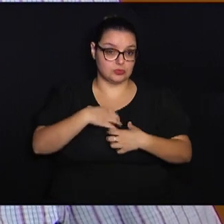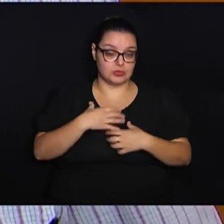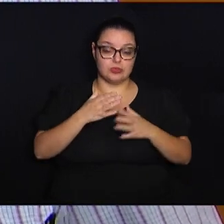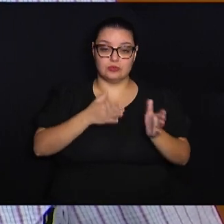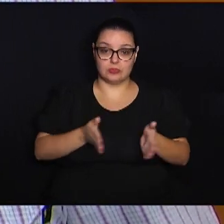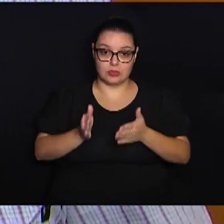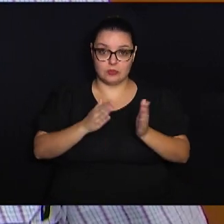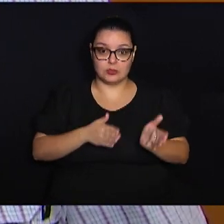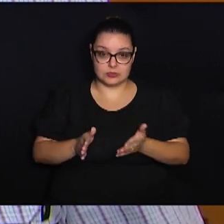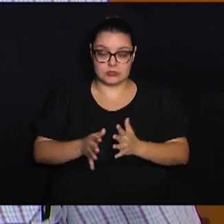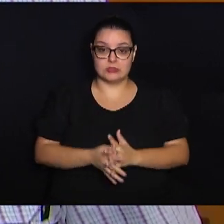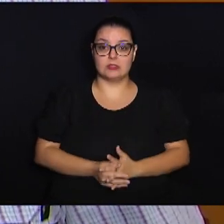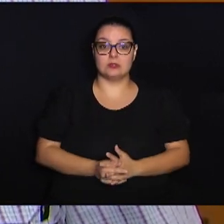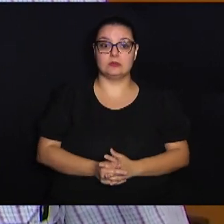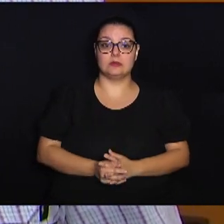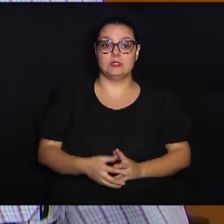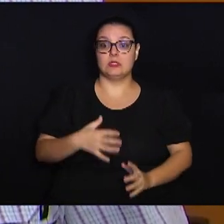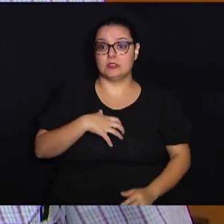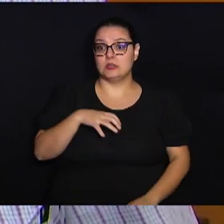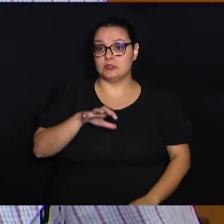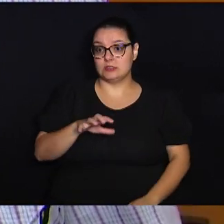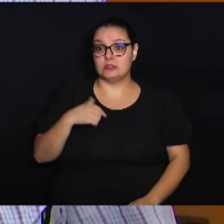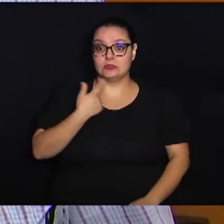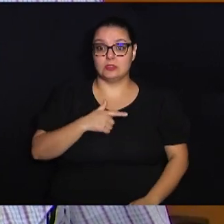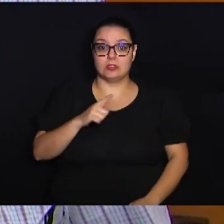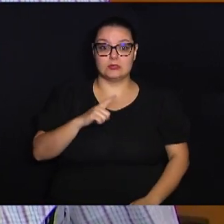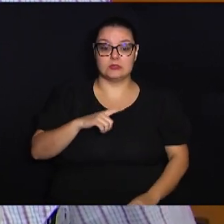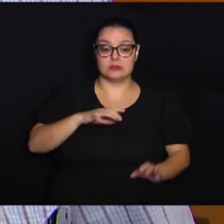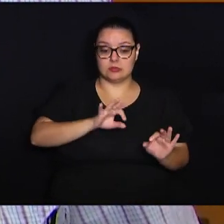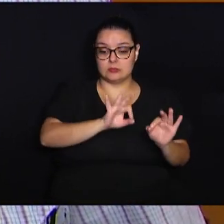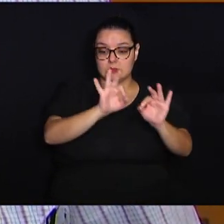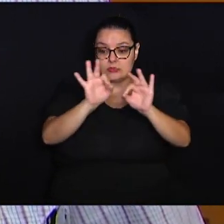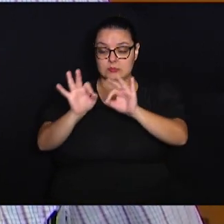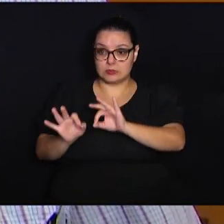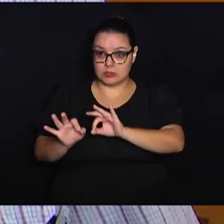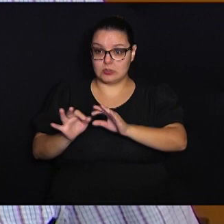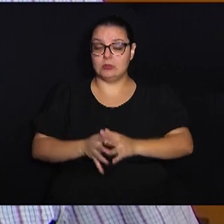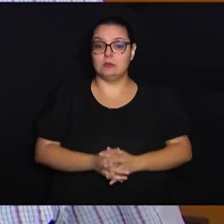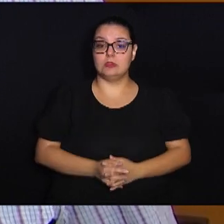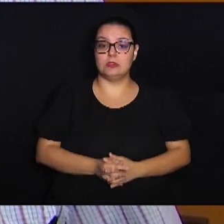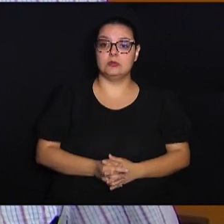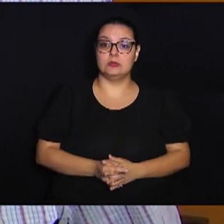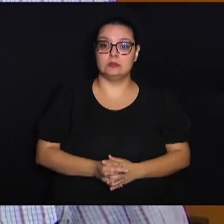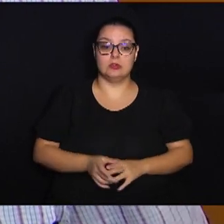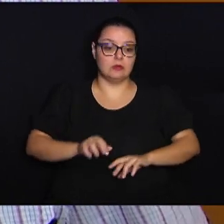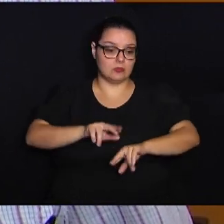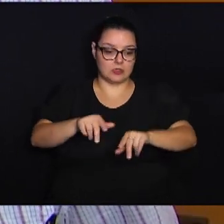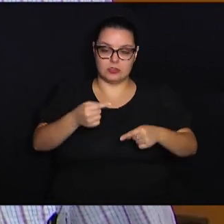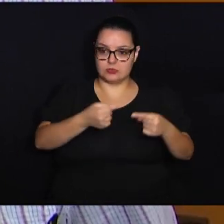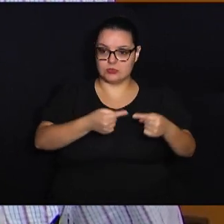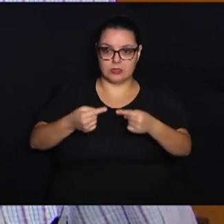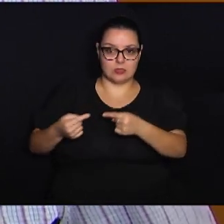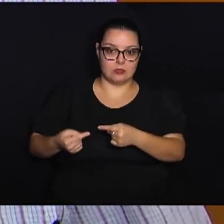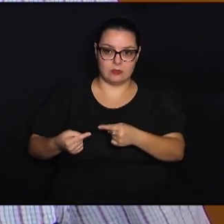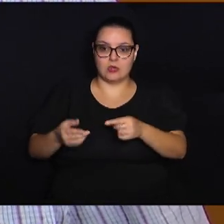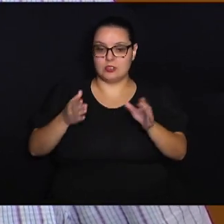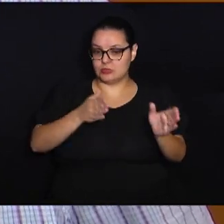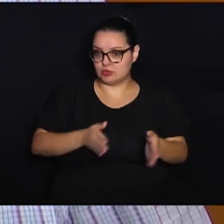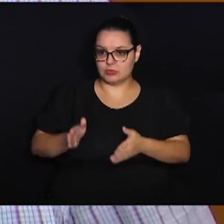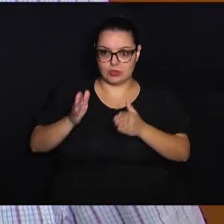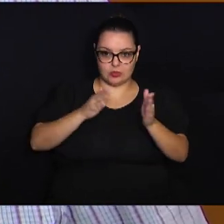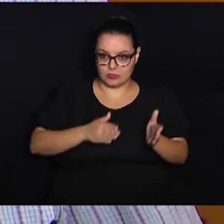fala das dificuldades do negro, e em todos os sentidos. Então é uma maneira de falar na música tudo